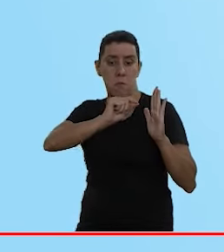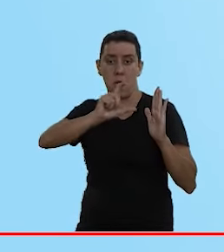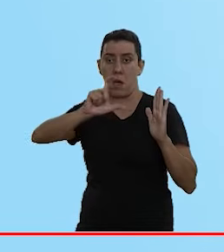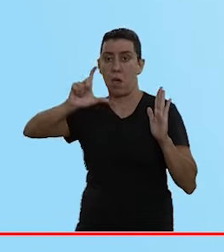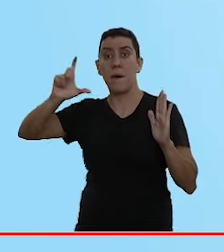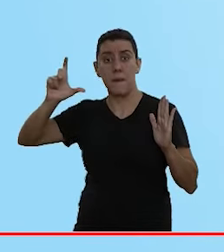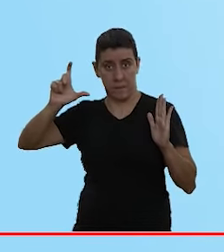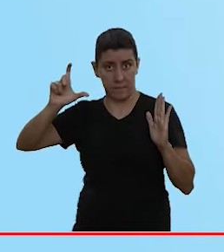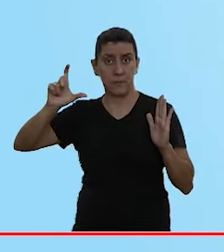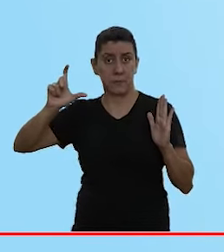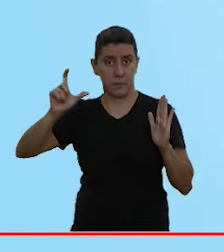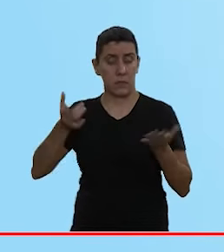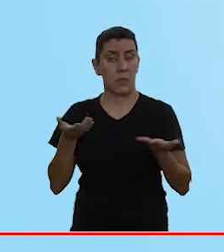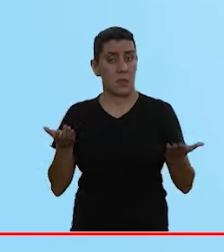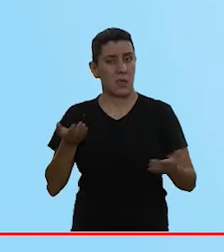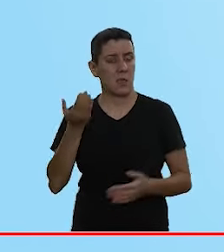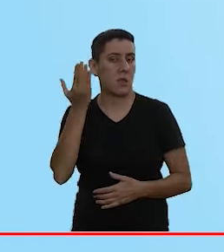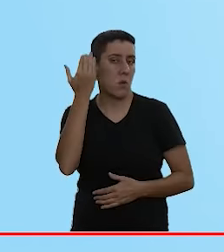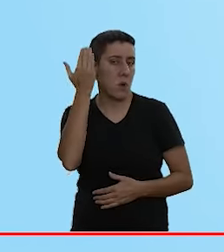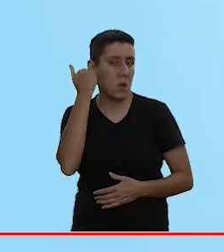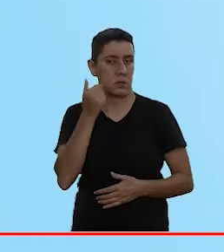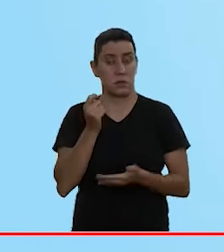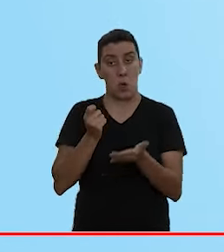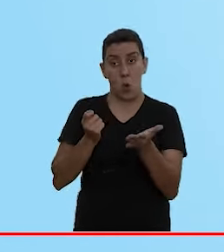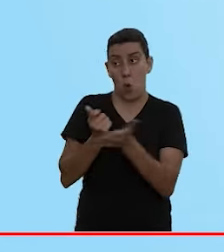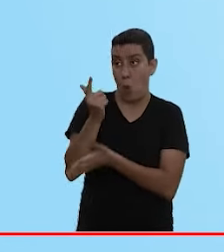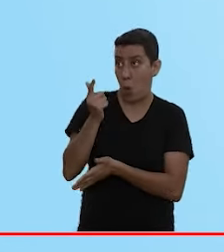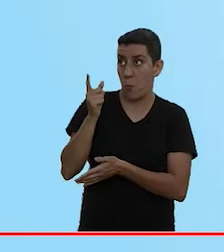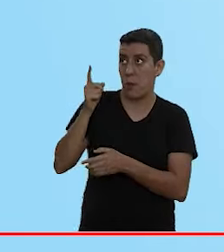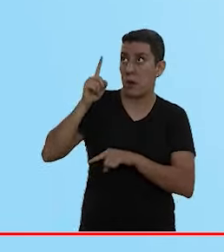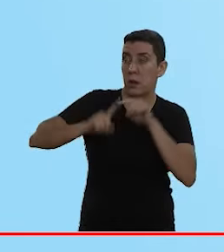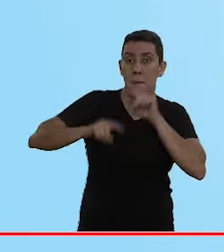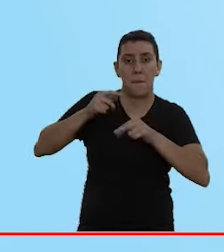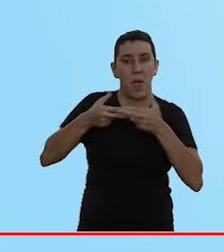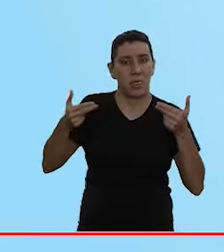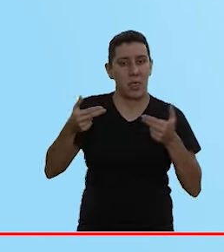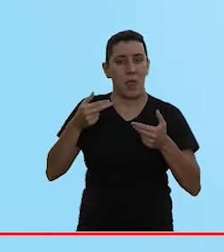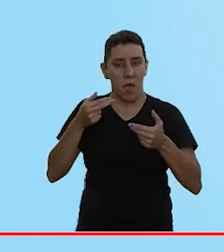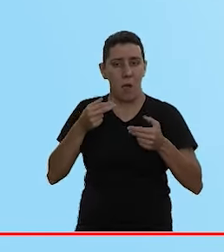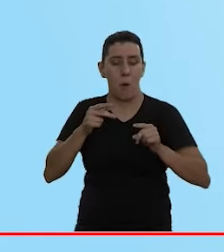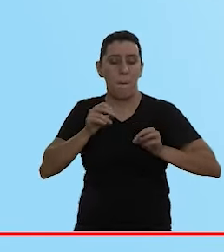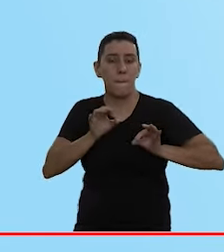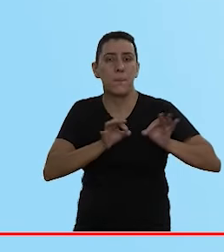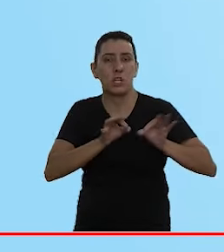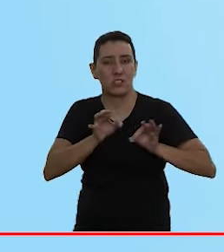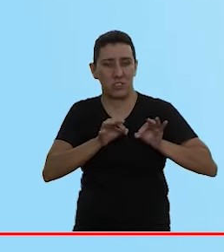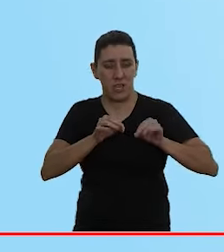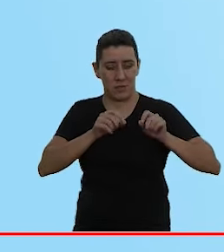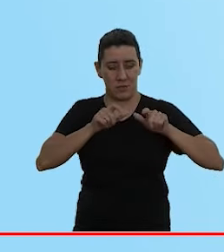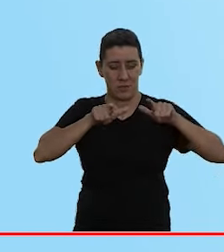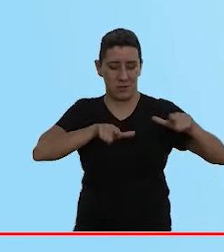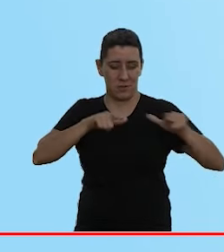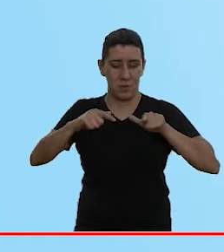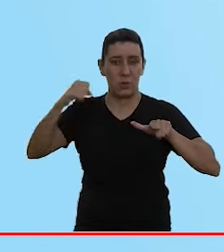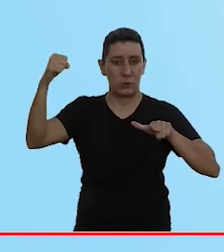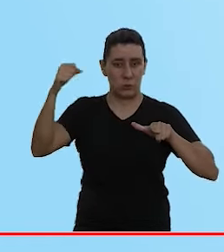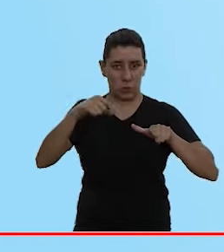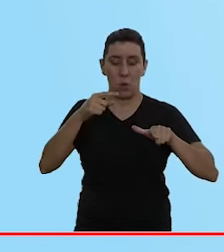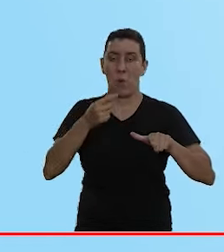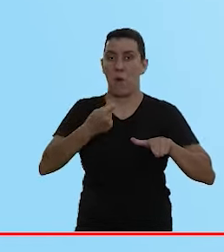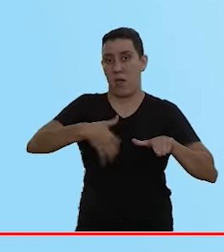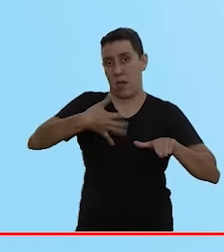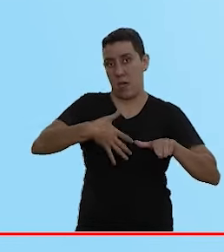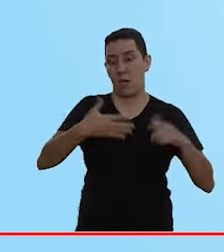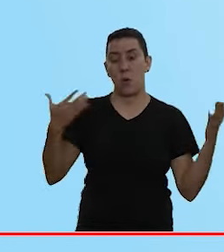o custo dos painéis solares tem caído ano a ano e tem tornado o solar uma das fontes mais